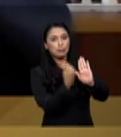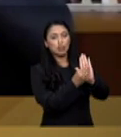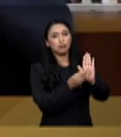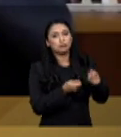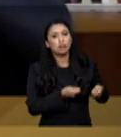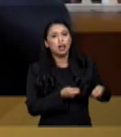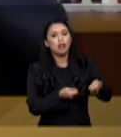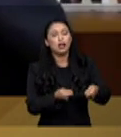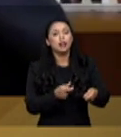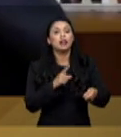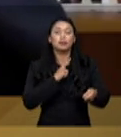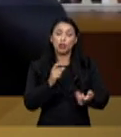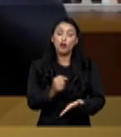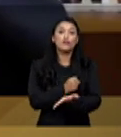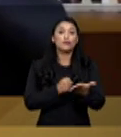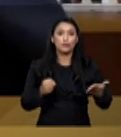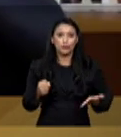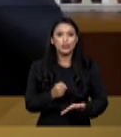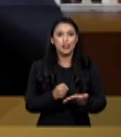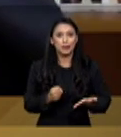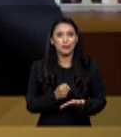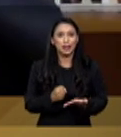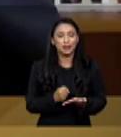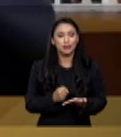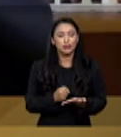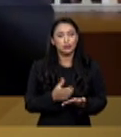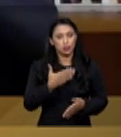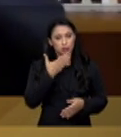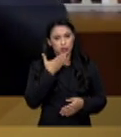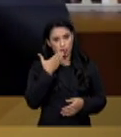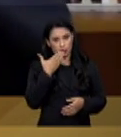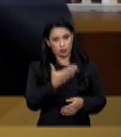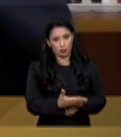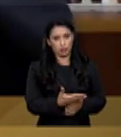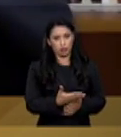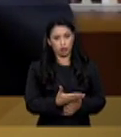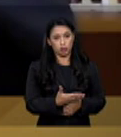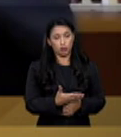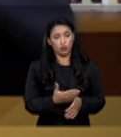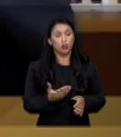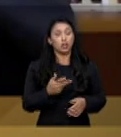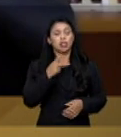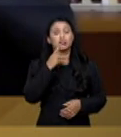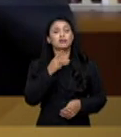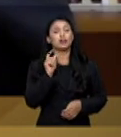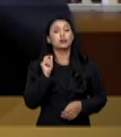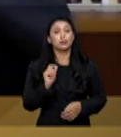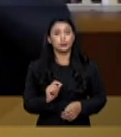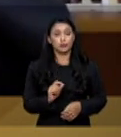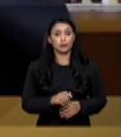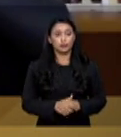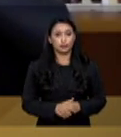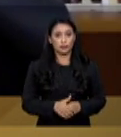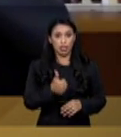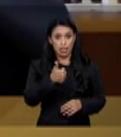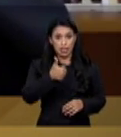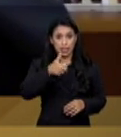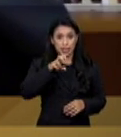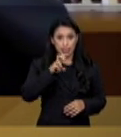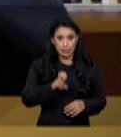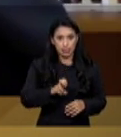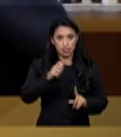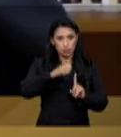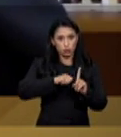de fundamento à pretensão dos impetrantes que alegam que em 15